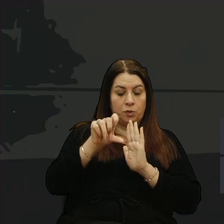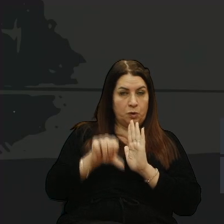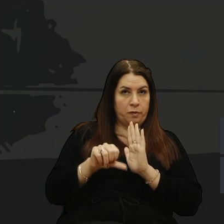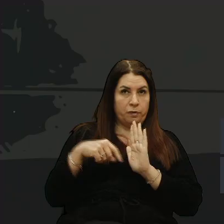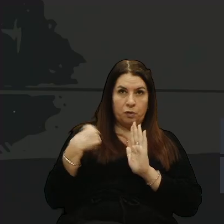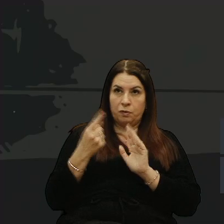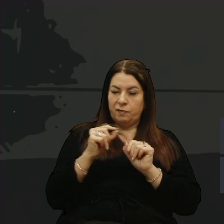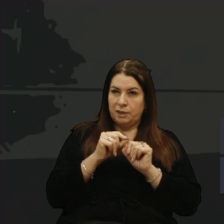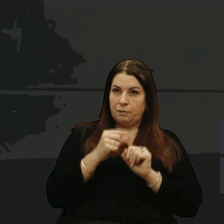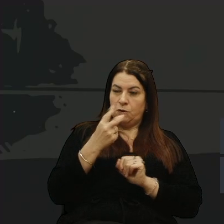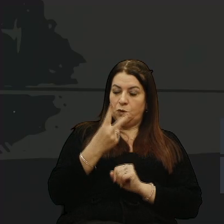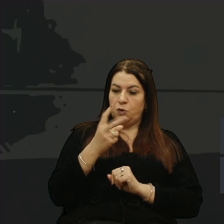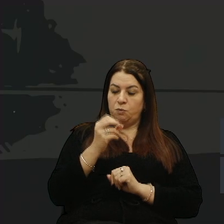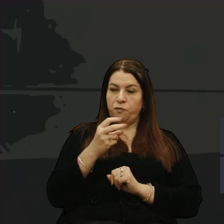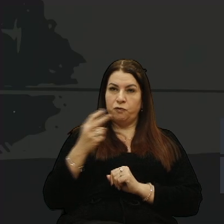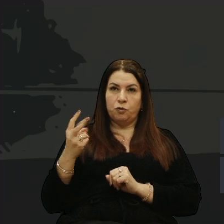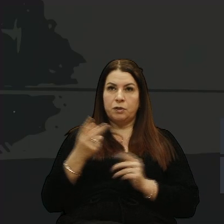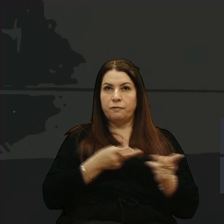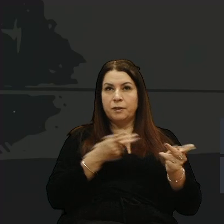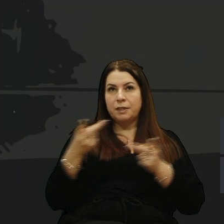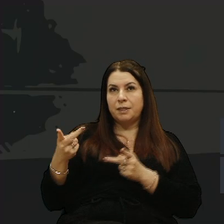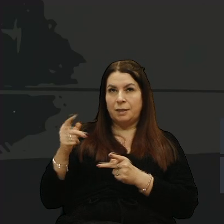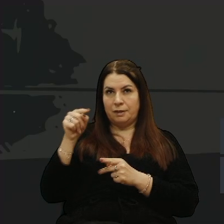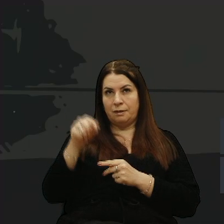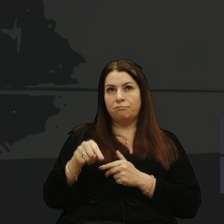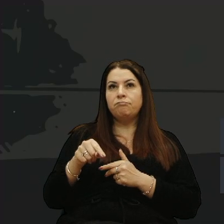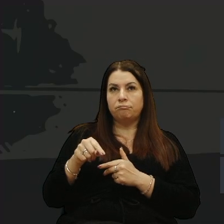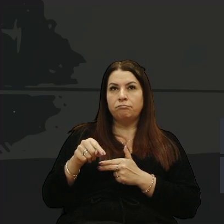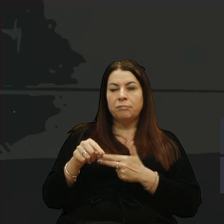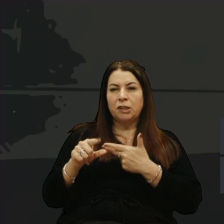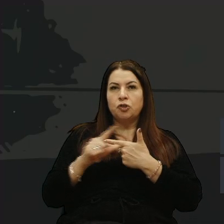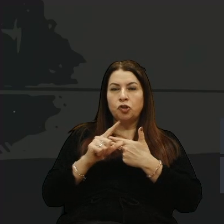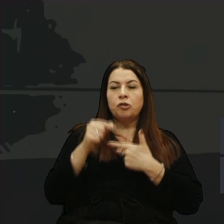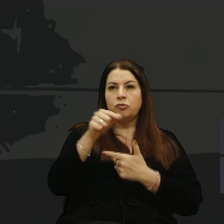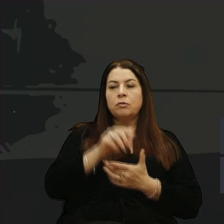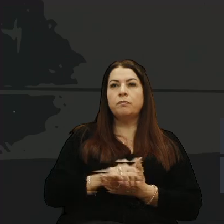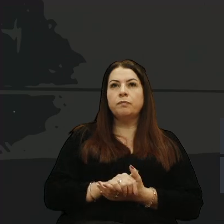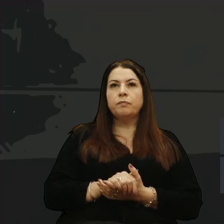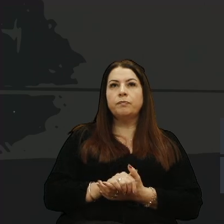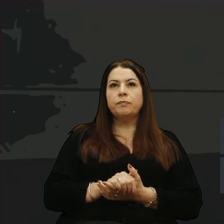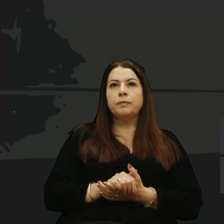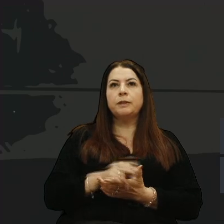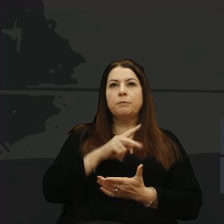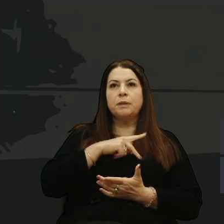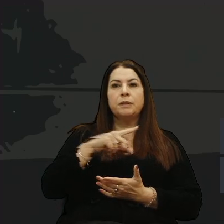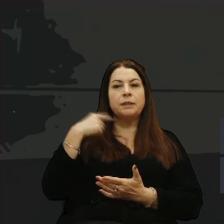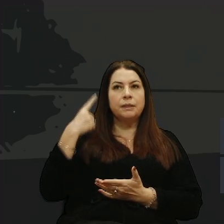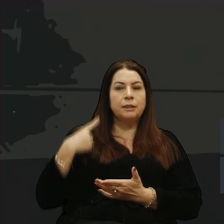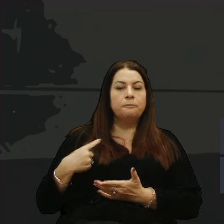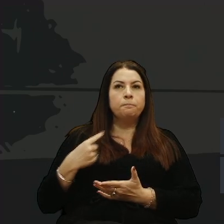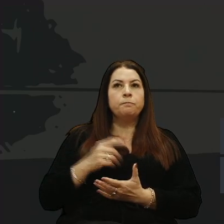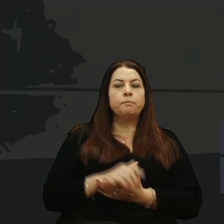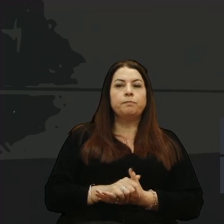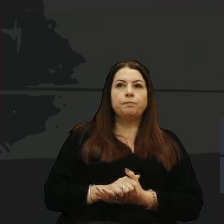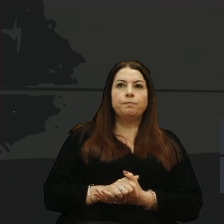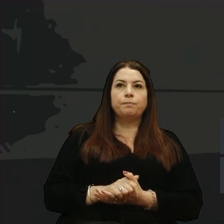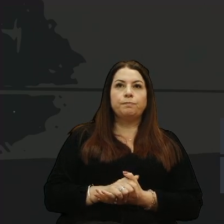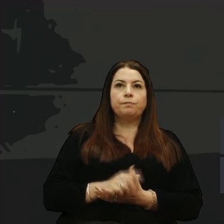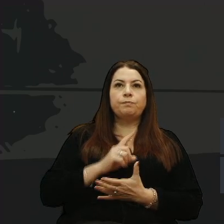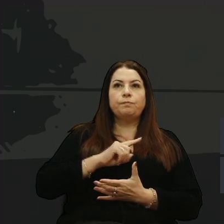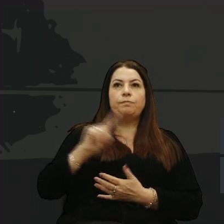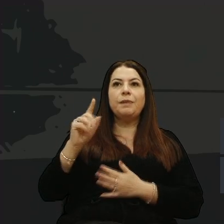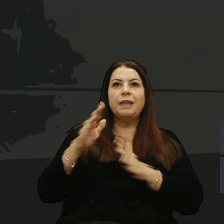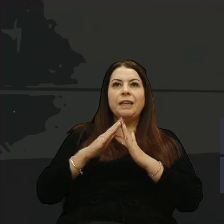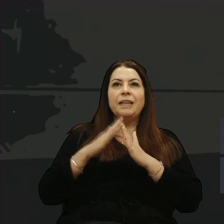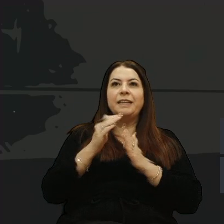Nós fizemos em 2022 uma visita legislativa, quando a presidente era Denise Pessoa. Foi lá na Casa